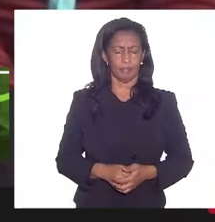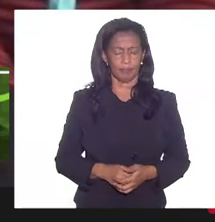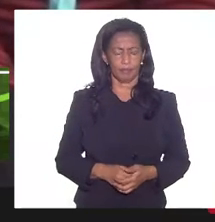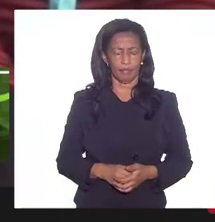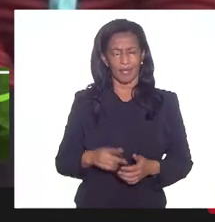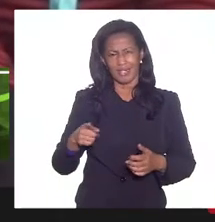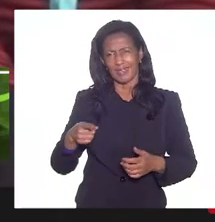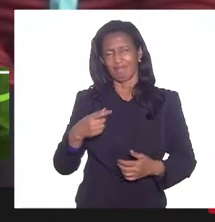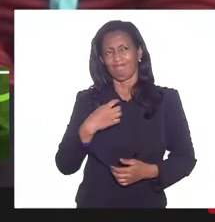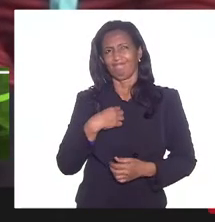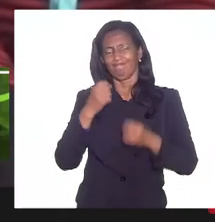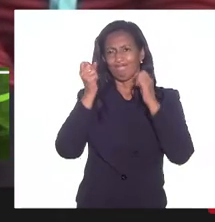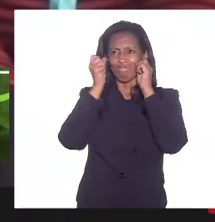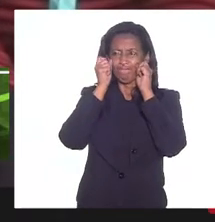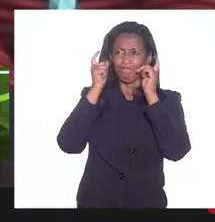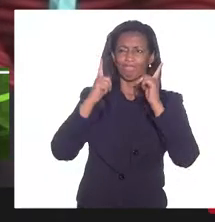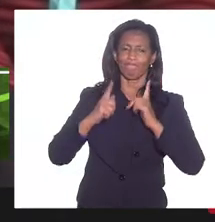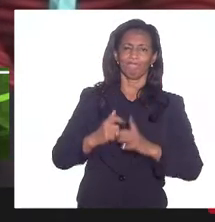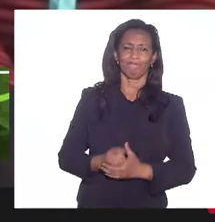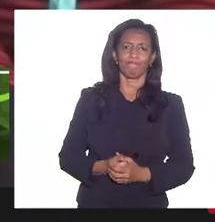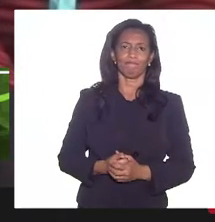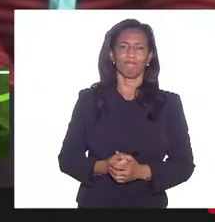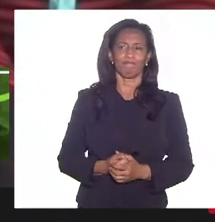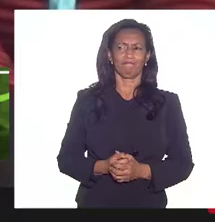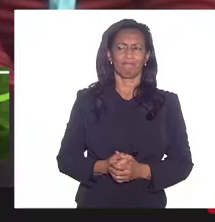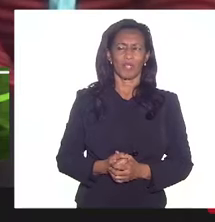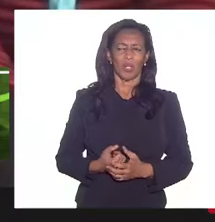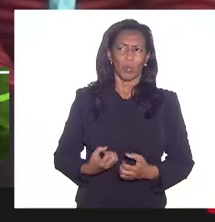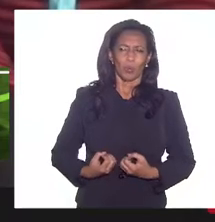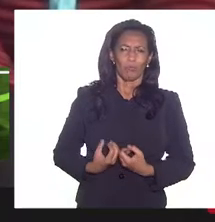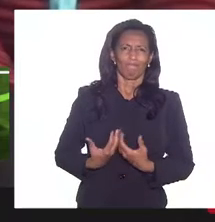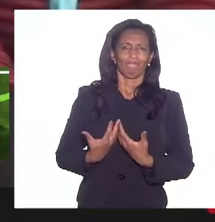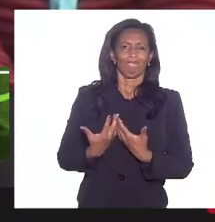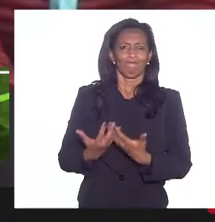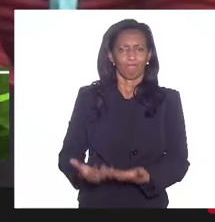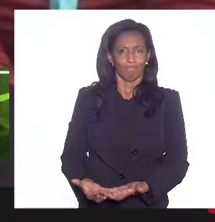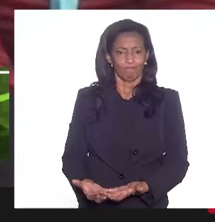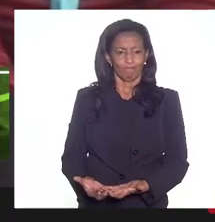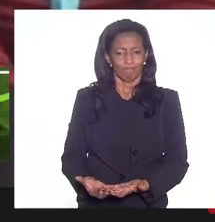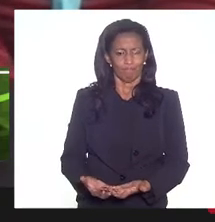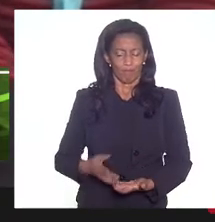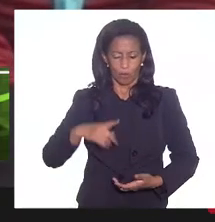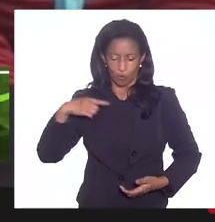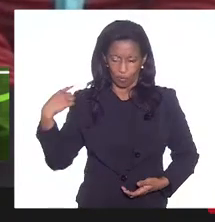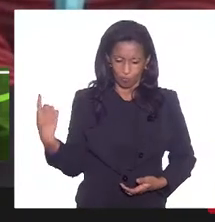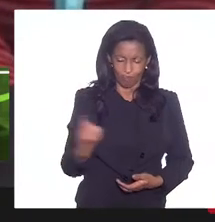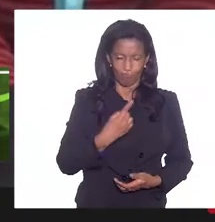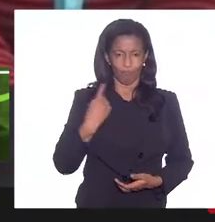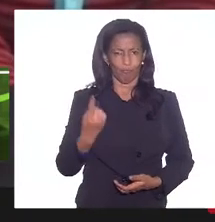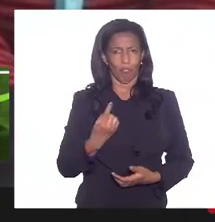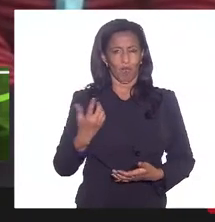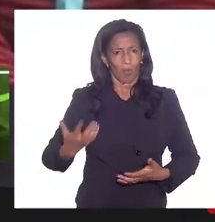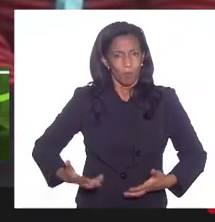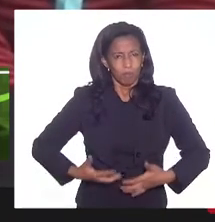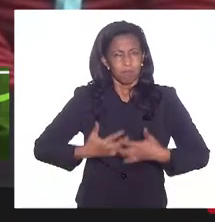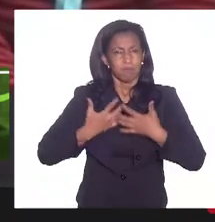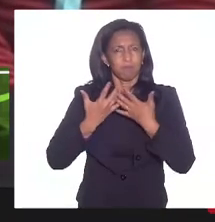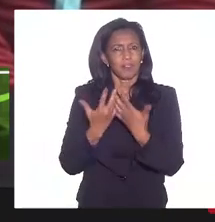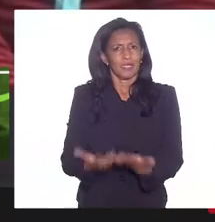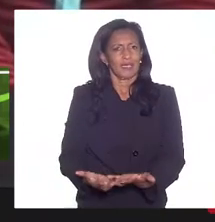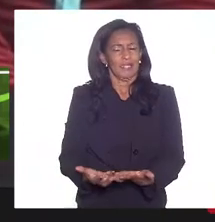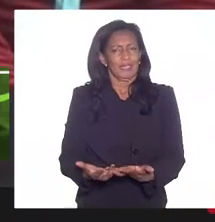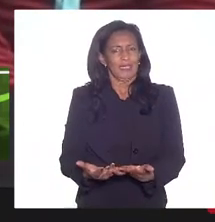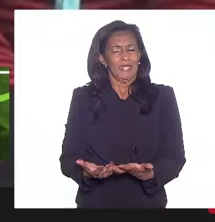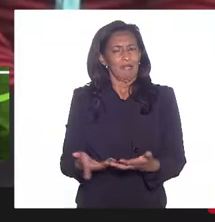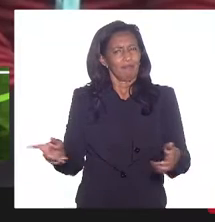nos alertou isso nos impulsionou essa foi a nossa grande motivação para